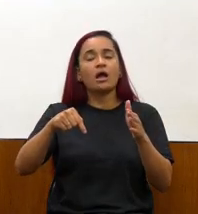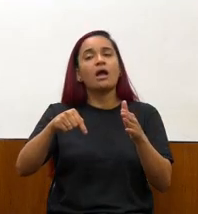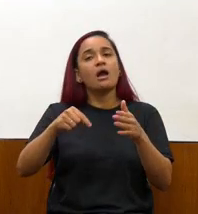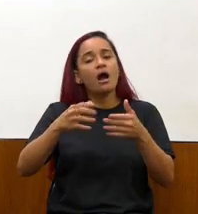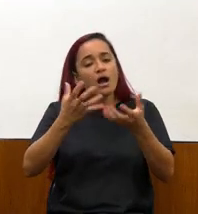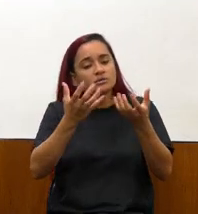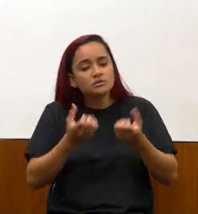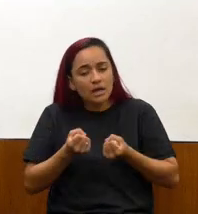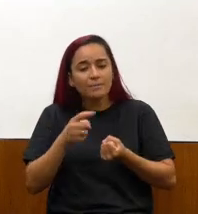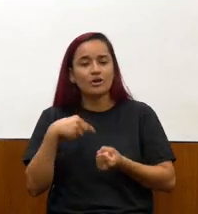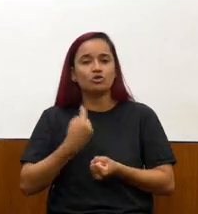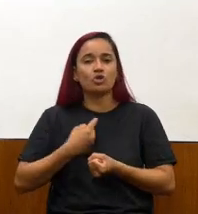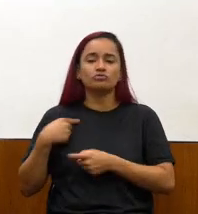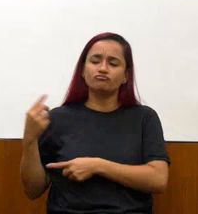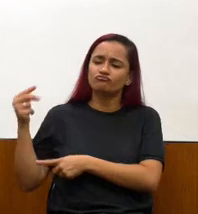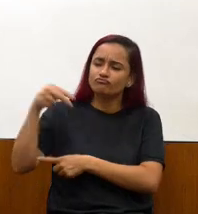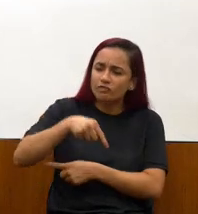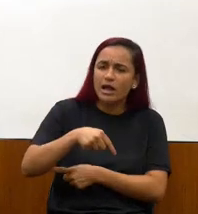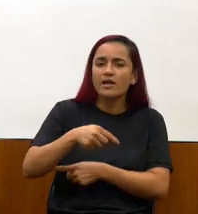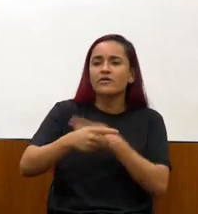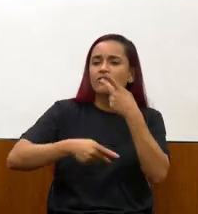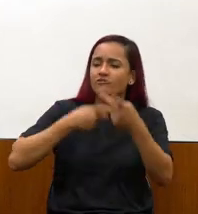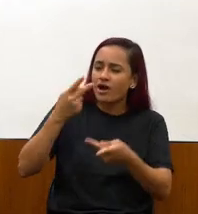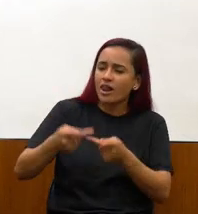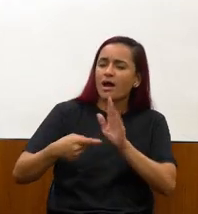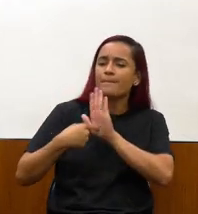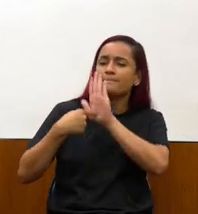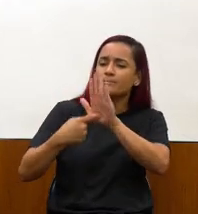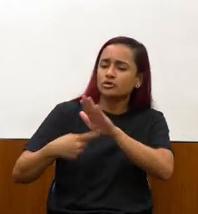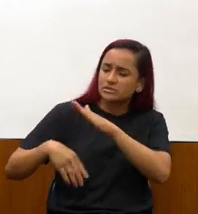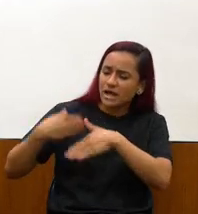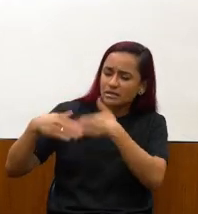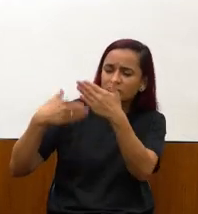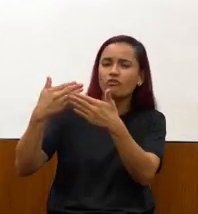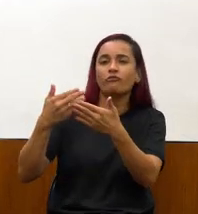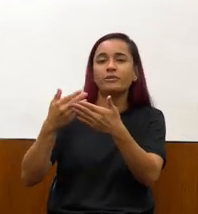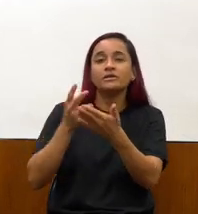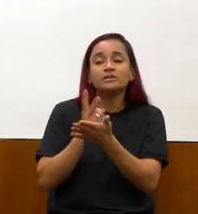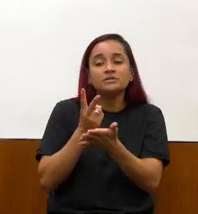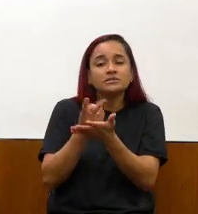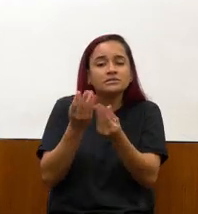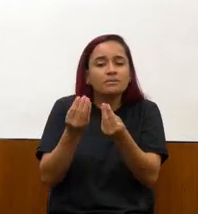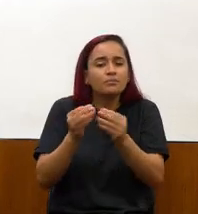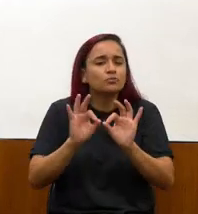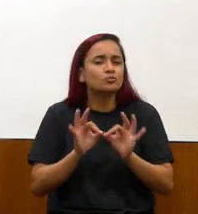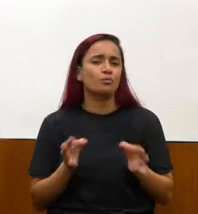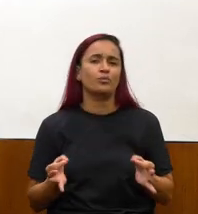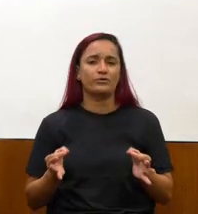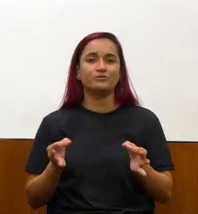para poder falar e mostrar todos os nossos avanços, sempre com muita humildade e sempre com muita potencialidade.